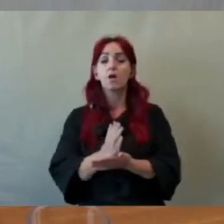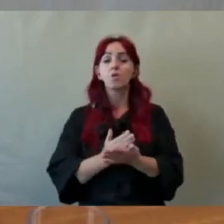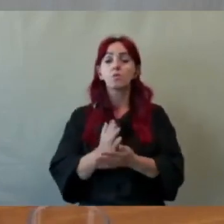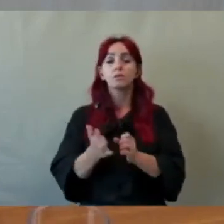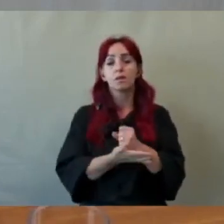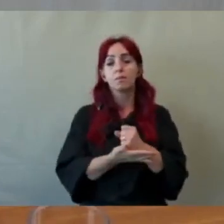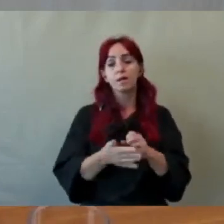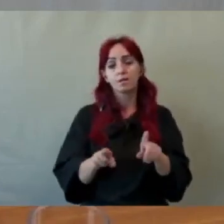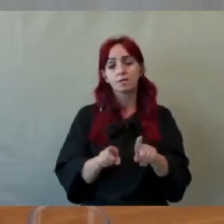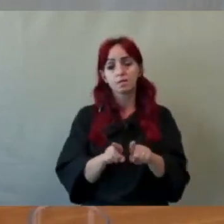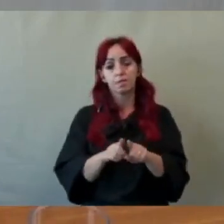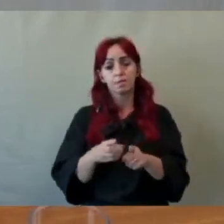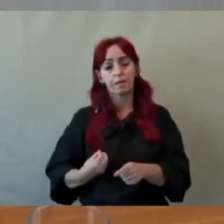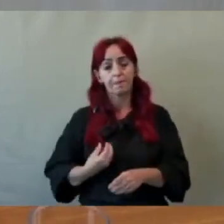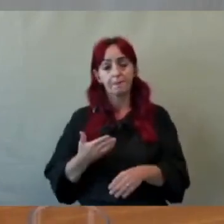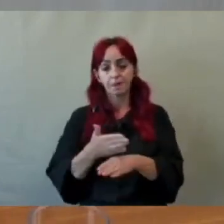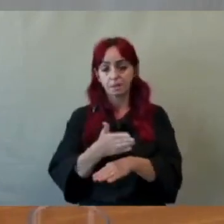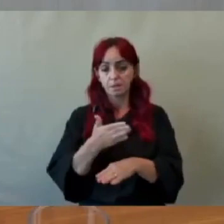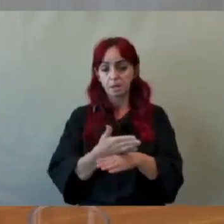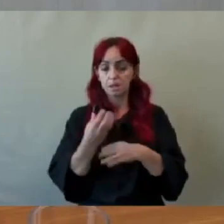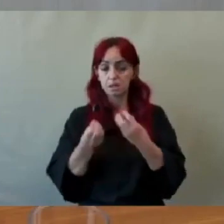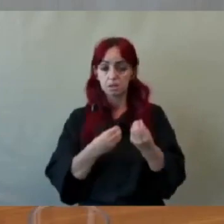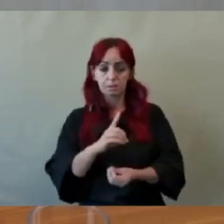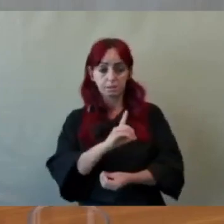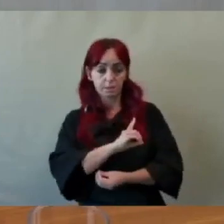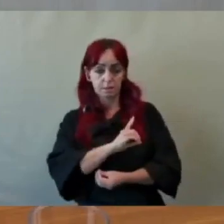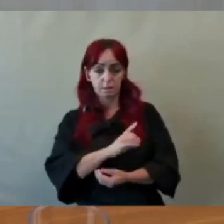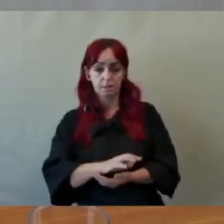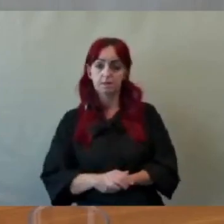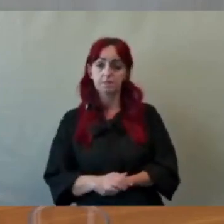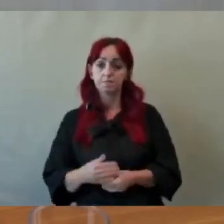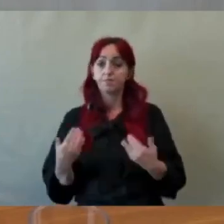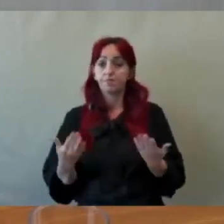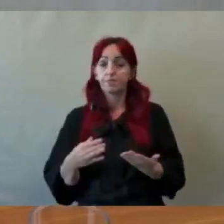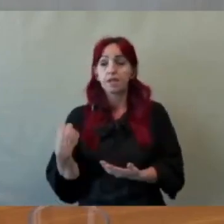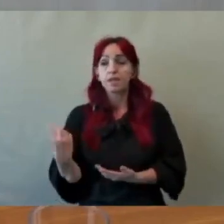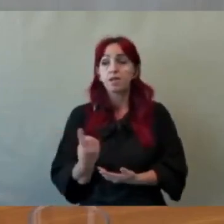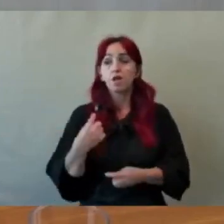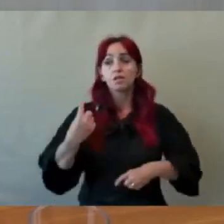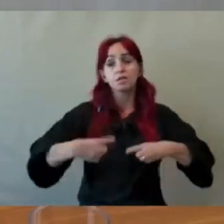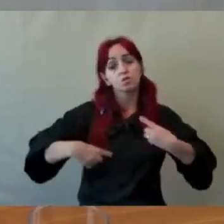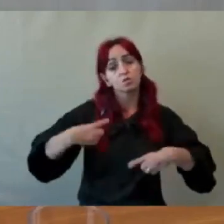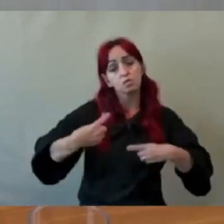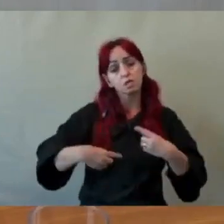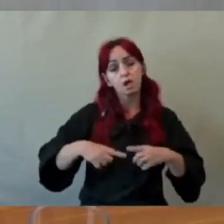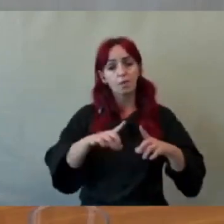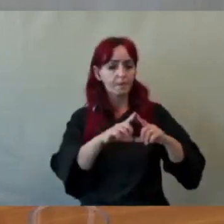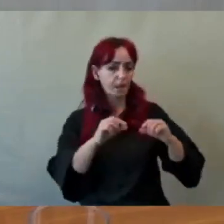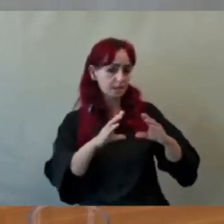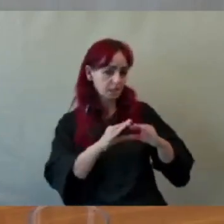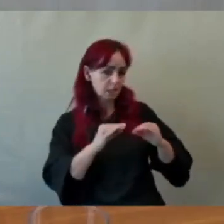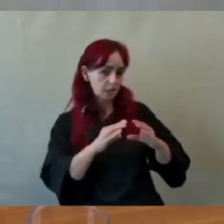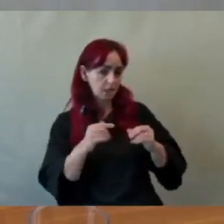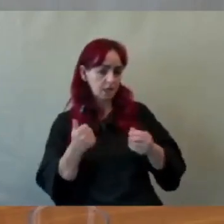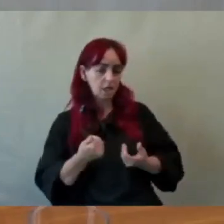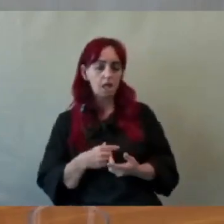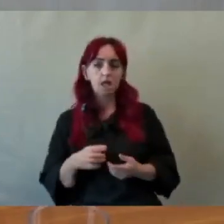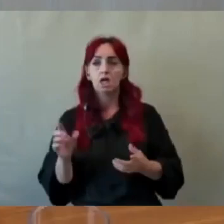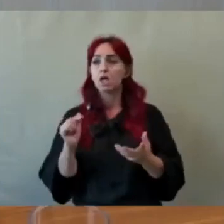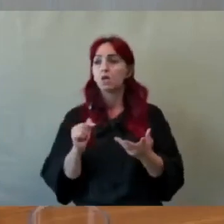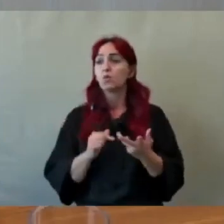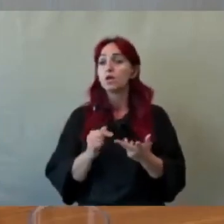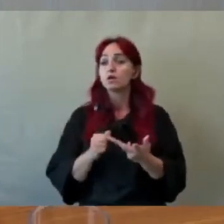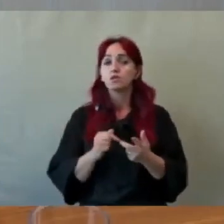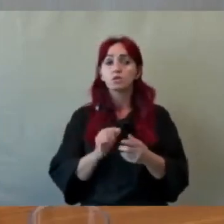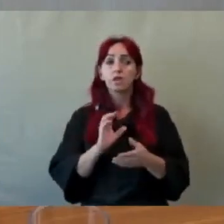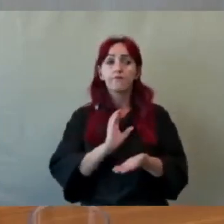também presentes como delegados. E, na nossa discussão em Brasília, no eixo de financiamento,